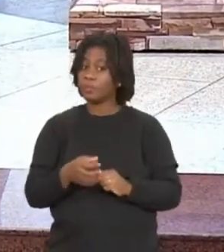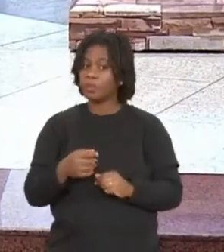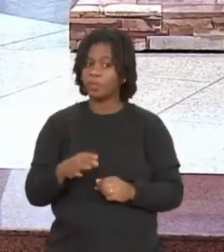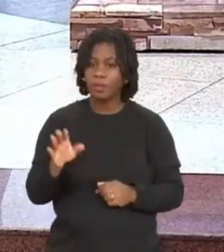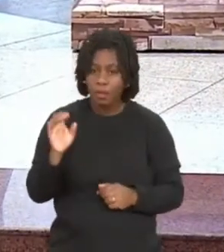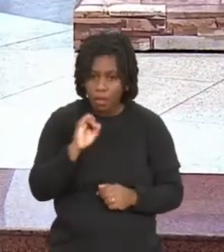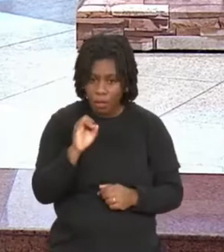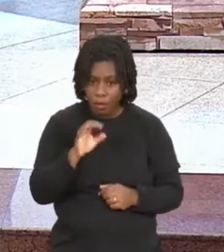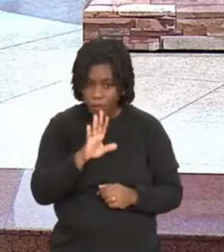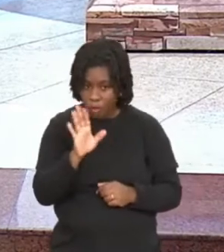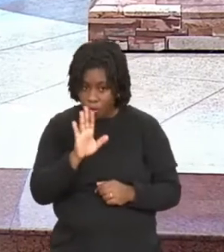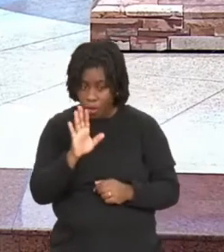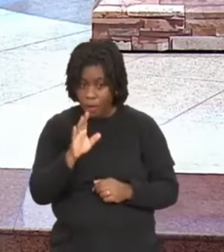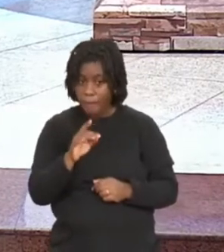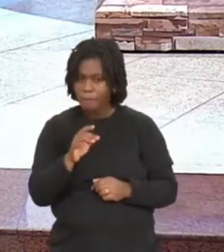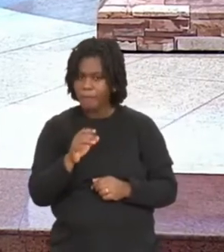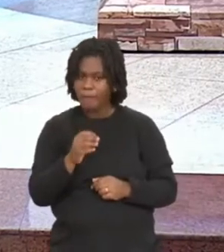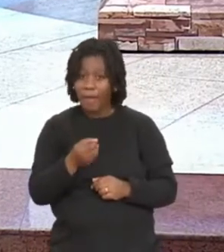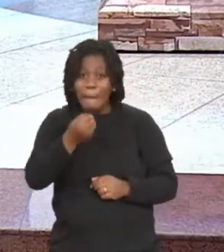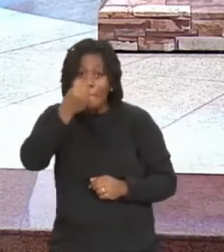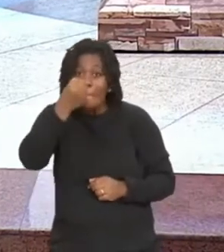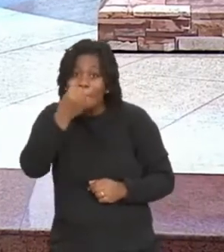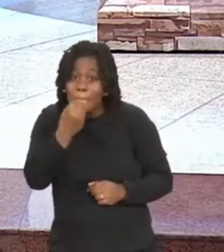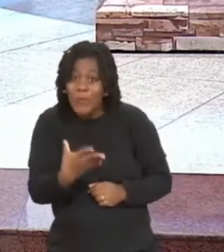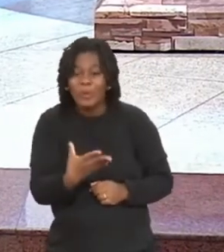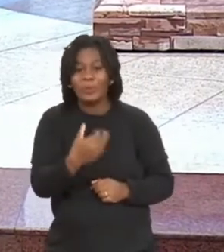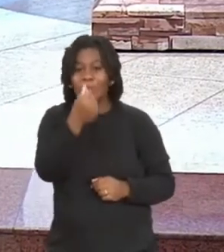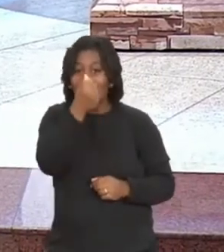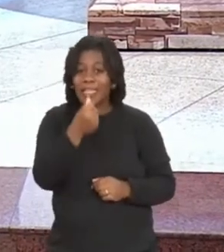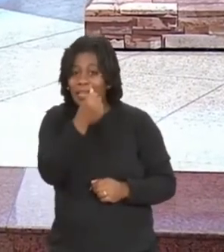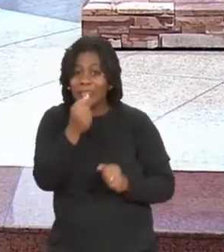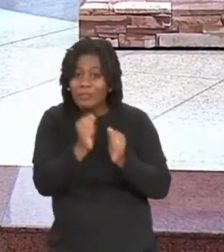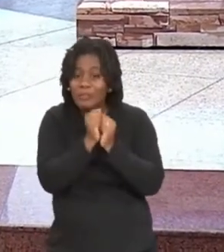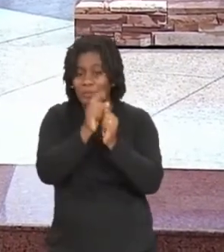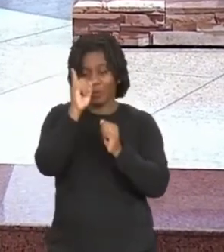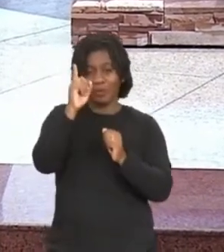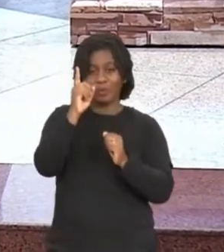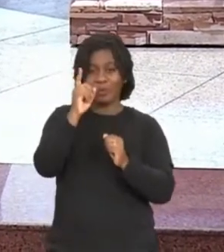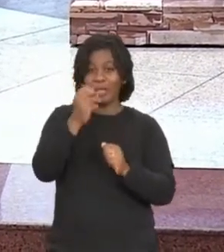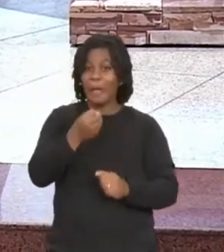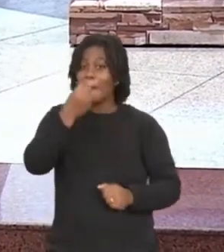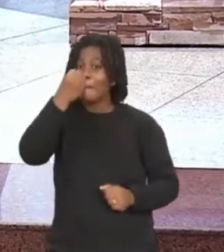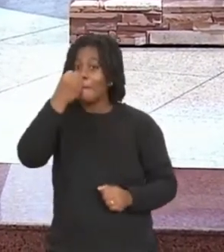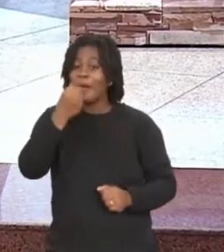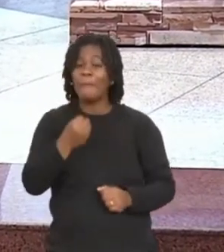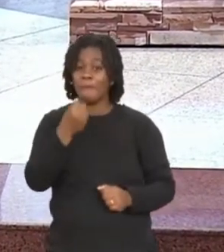vale a pena lutar com Deus? Vale a pena parar de resistir a Deus?